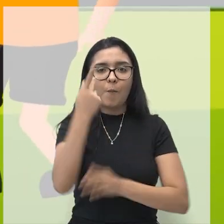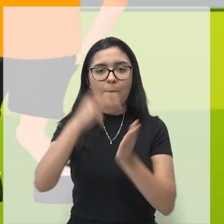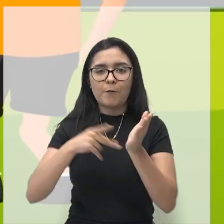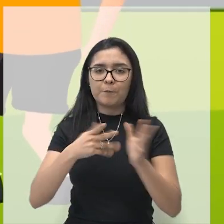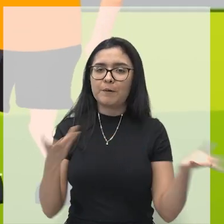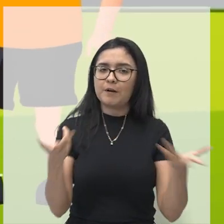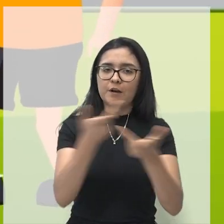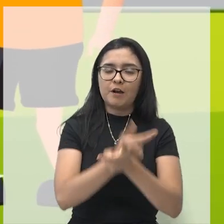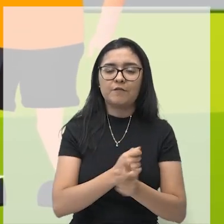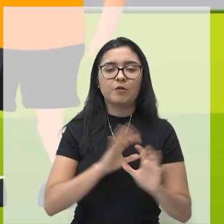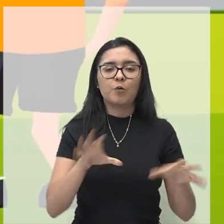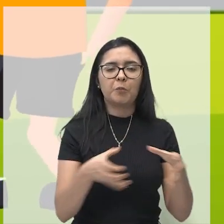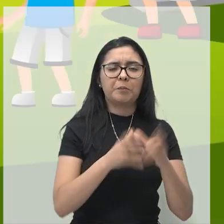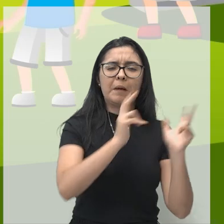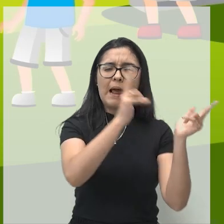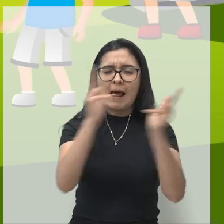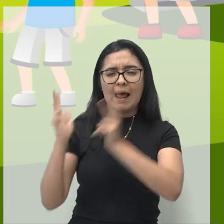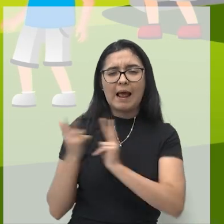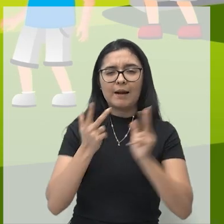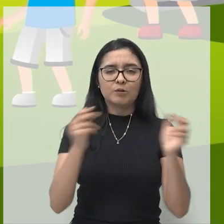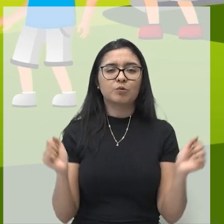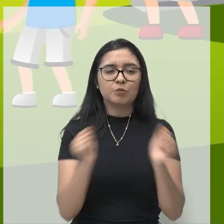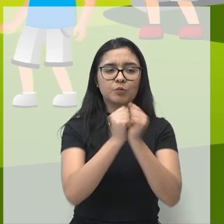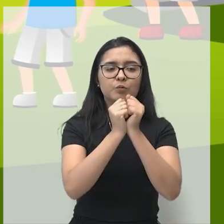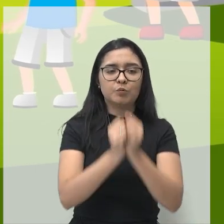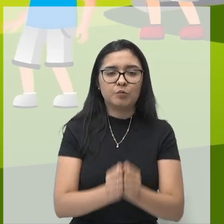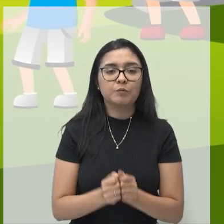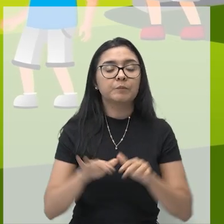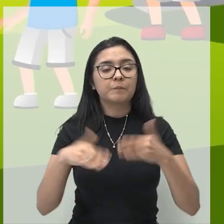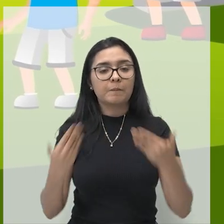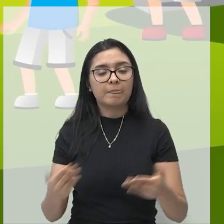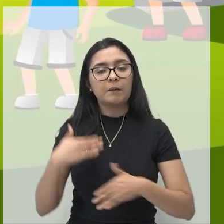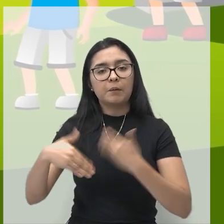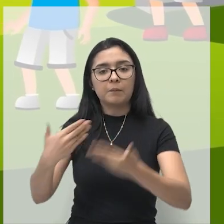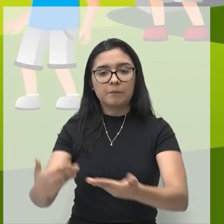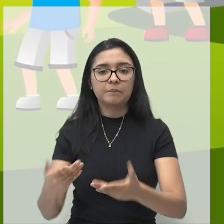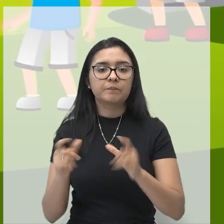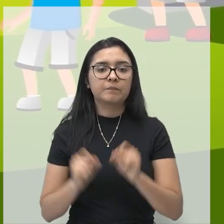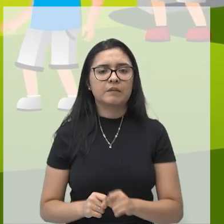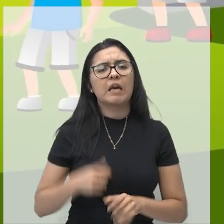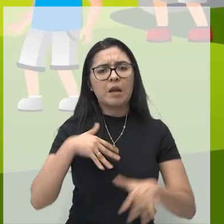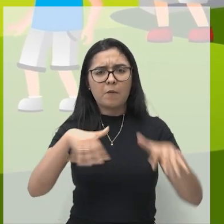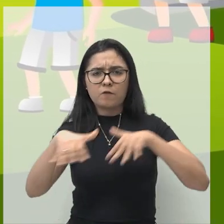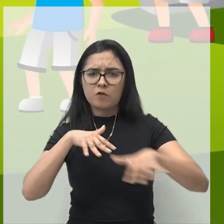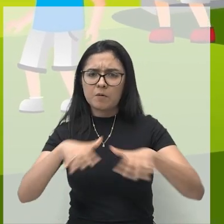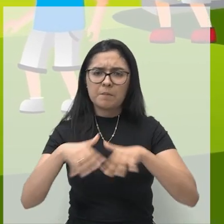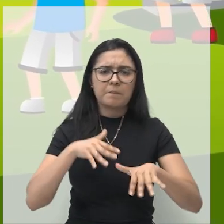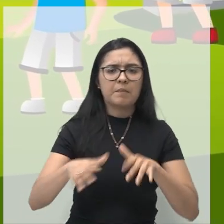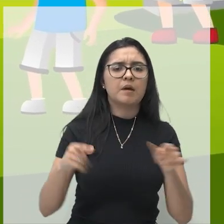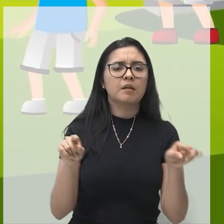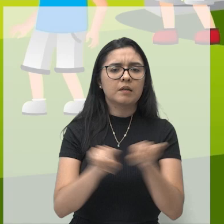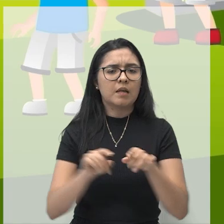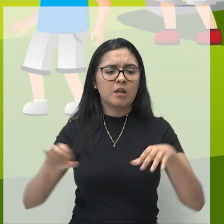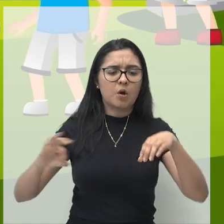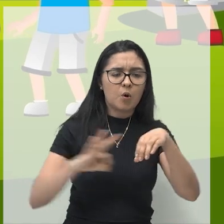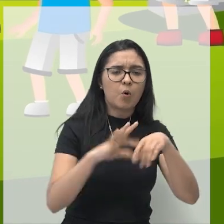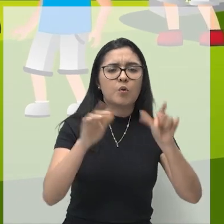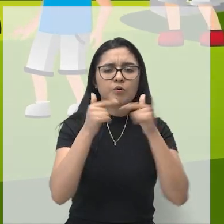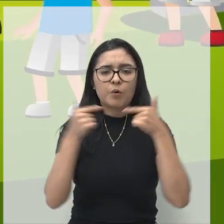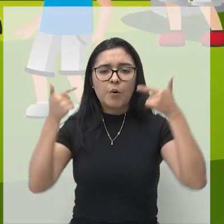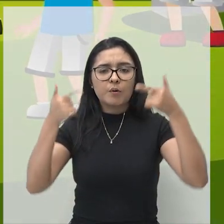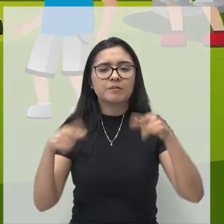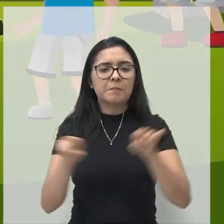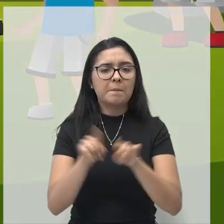incrível e a equipe celebra essa conquista juntos. Enquanto a partida prossegue, cada movimento, cada passe e cada gol são o resultado